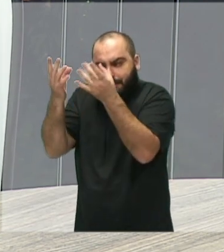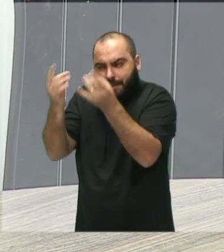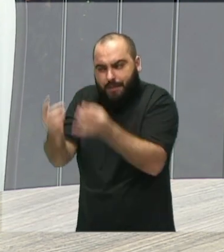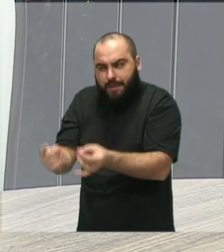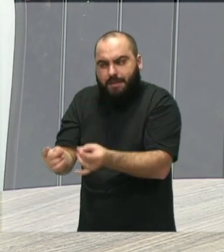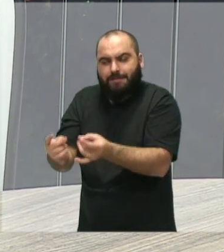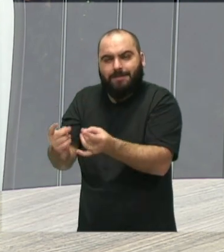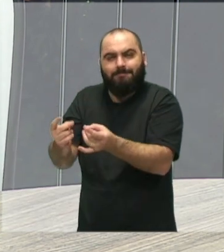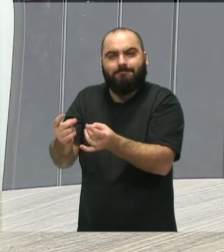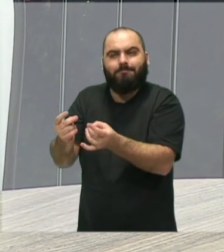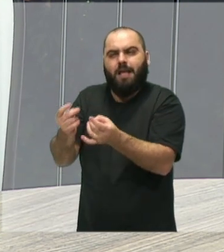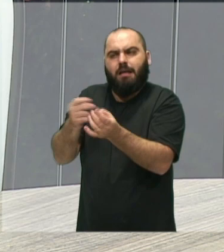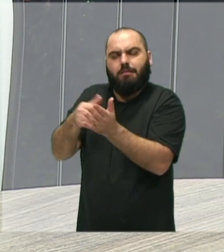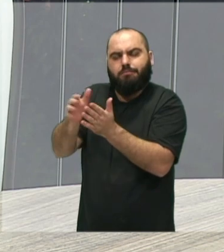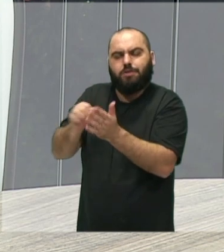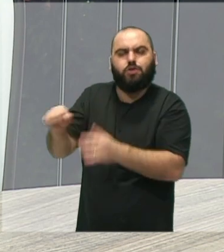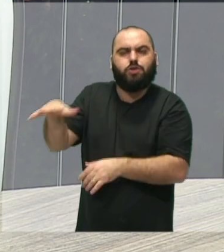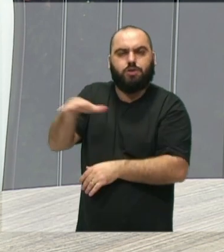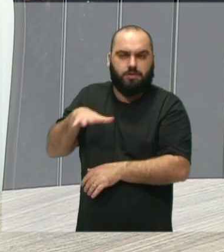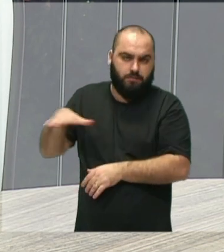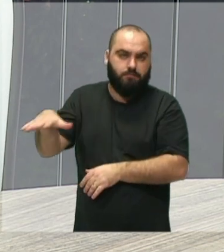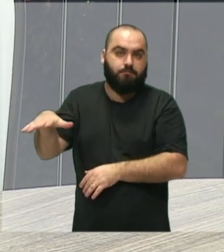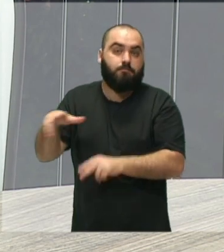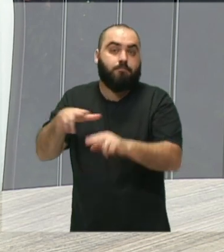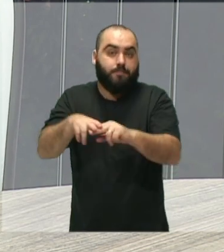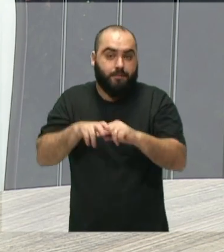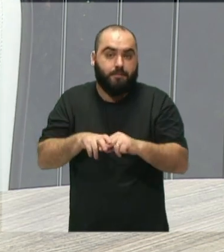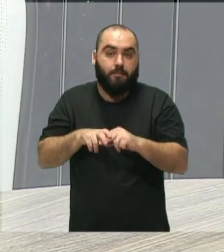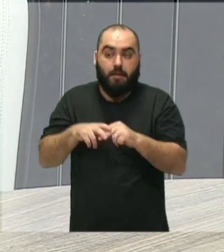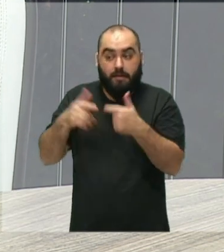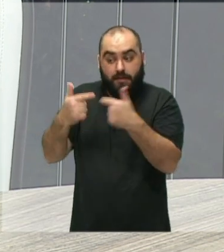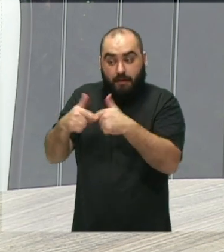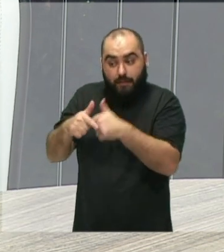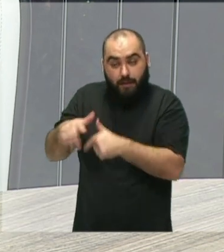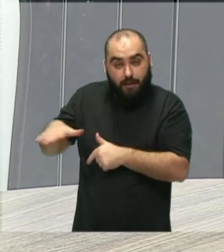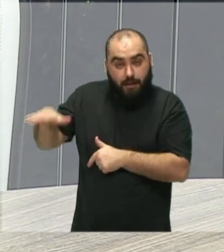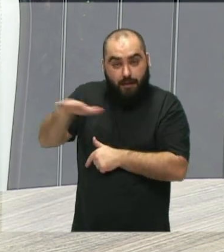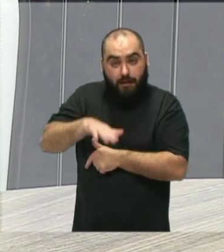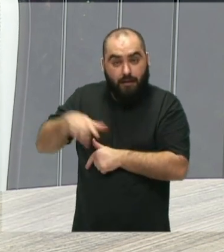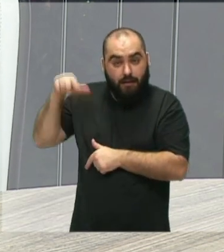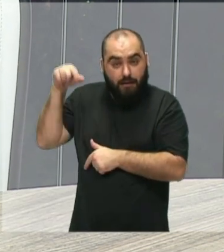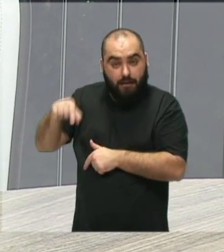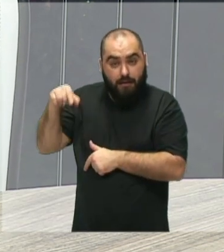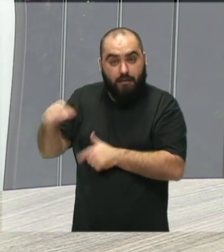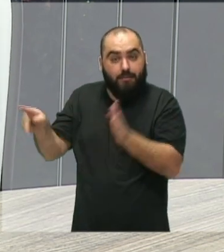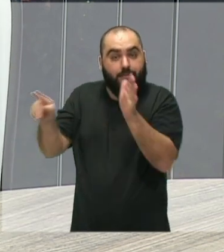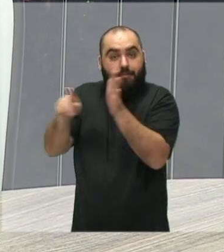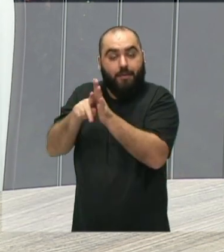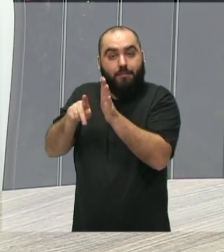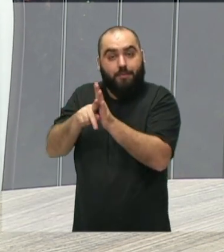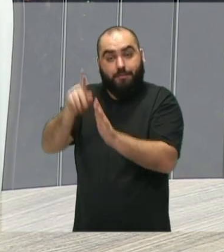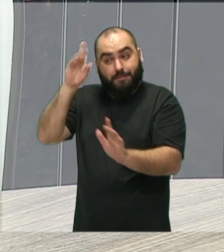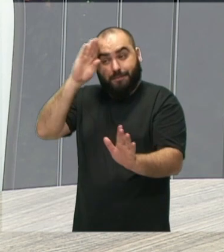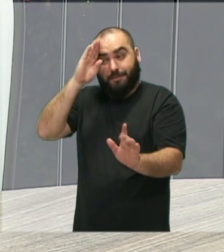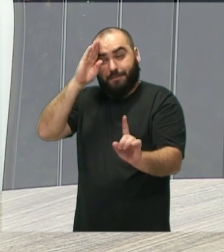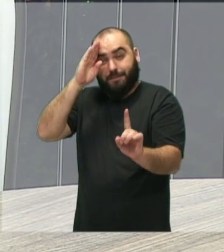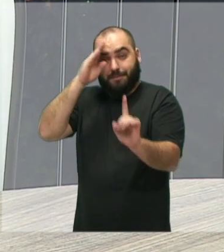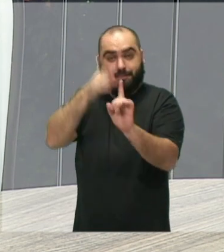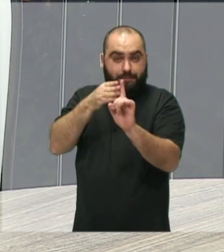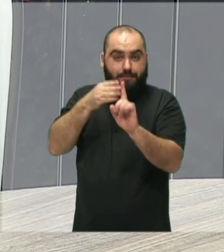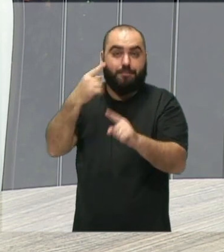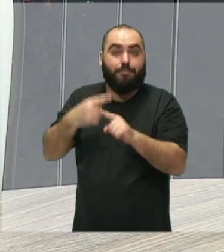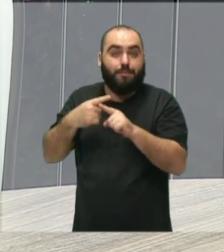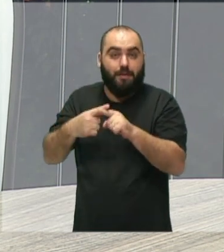tal, né, para esses processos. Então, a gente trabalha muito ali no museu com essas questões da priorização, porque o nosso acervo também é muito